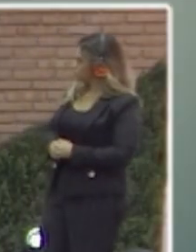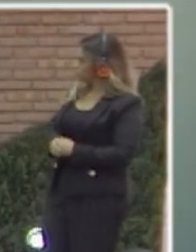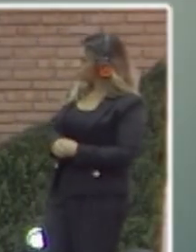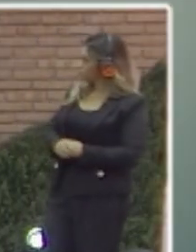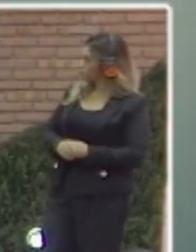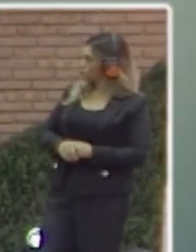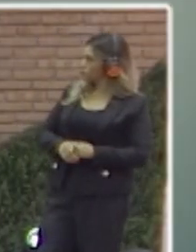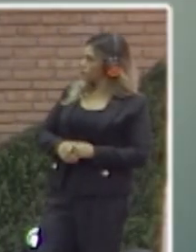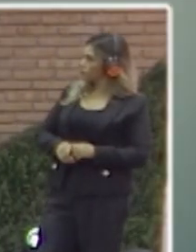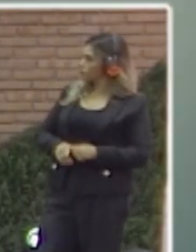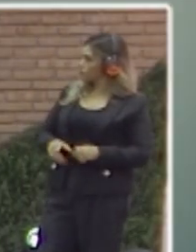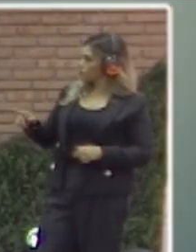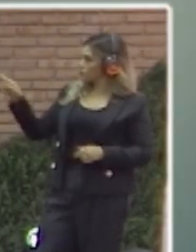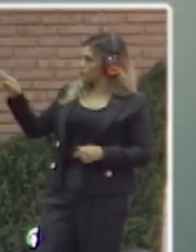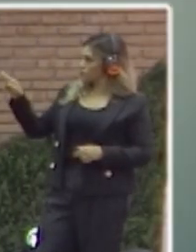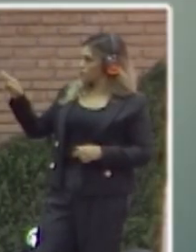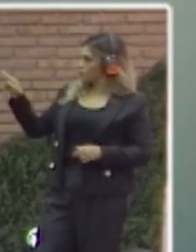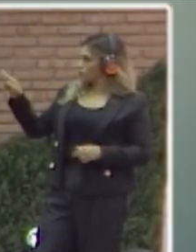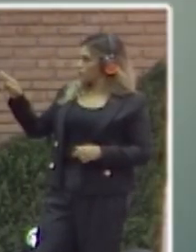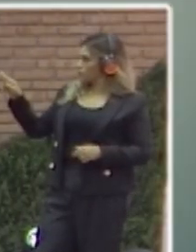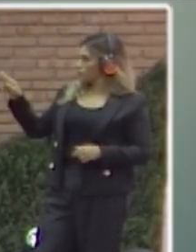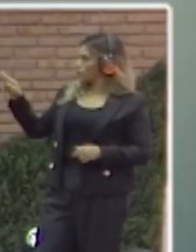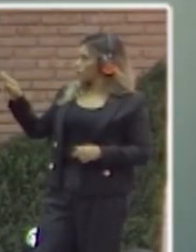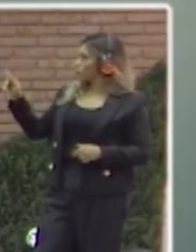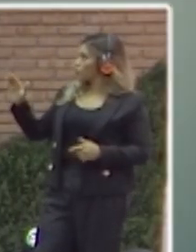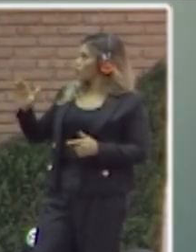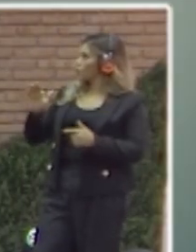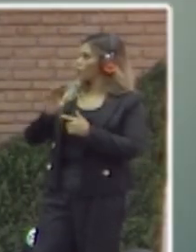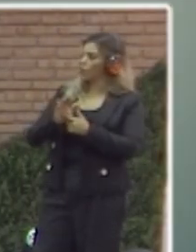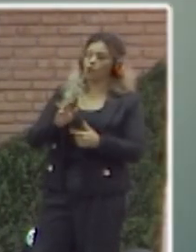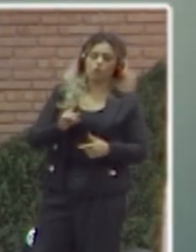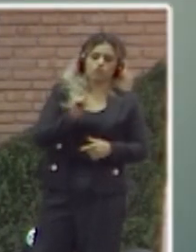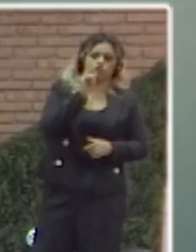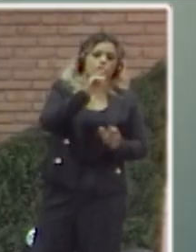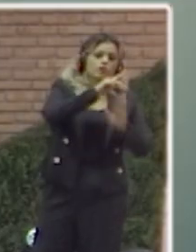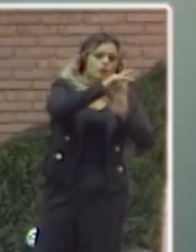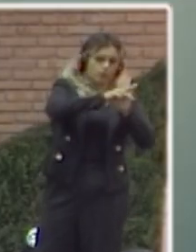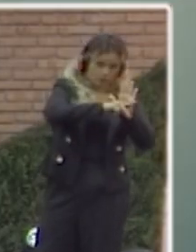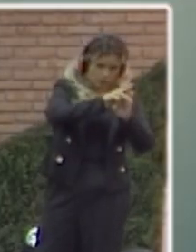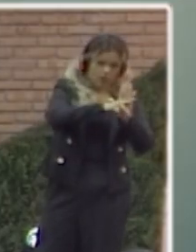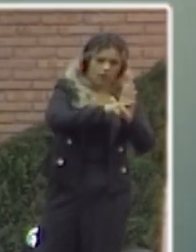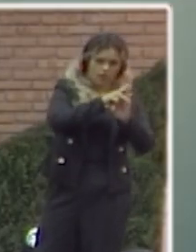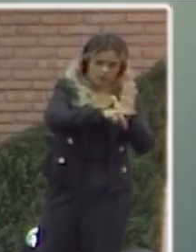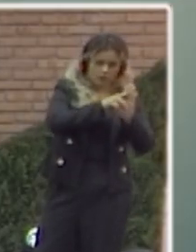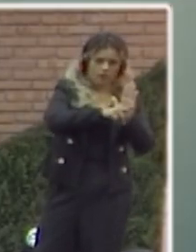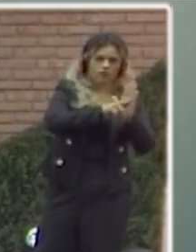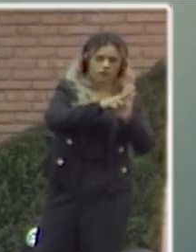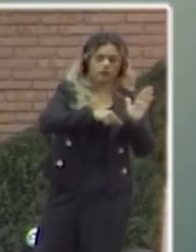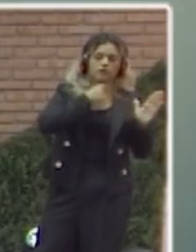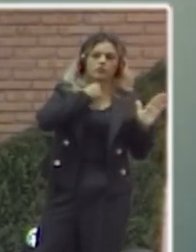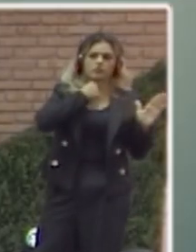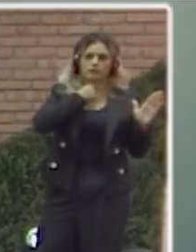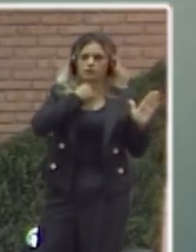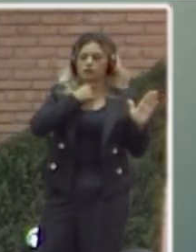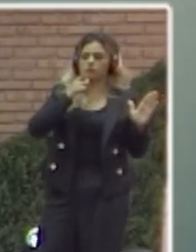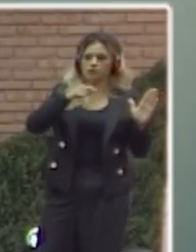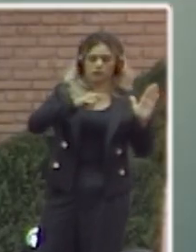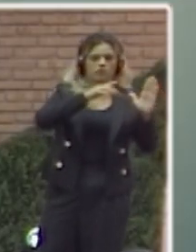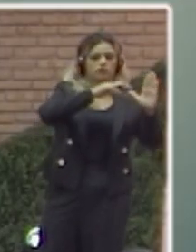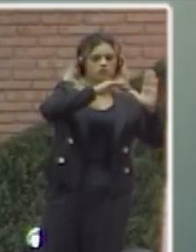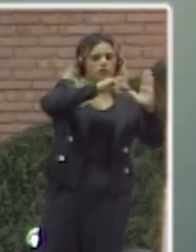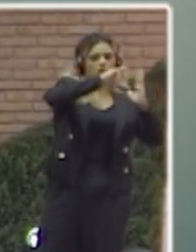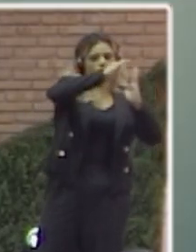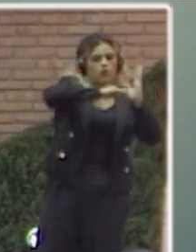Esse daqui mostra um dos projetos, por exemplo. Então, esse daqui é uma ficha que ela